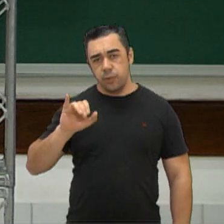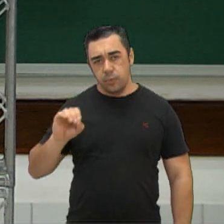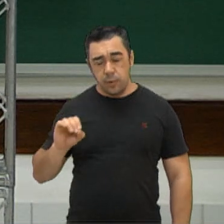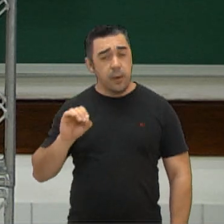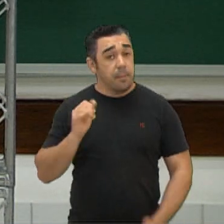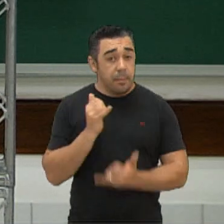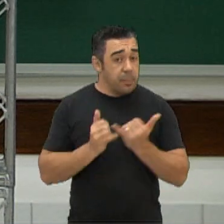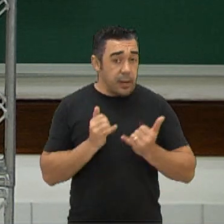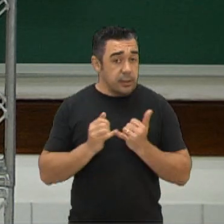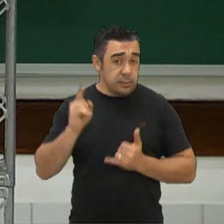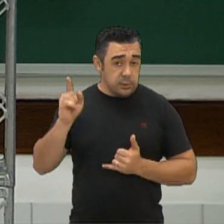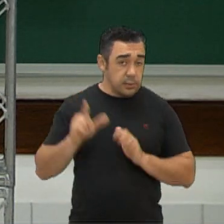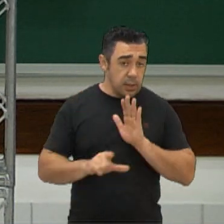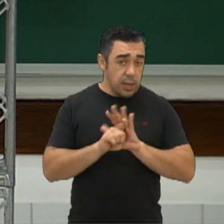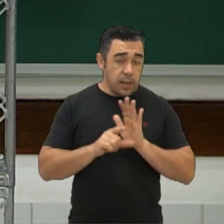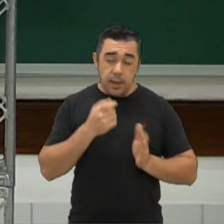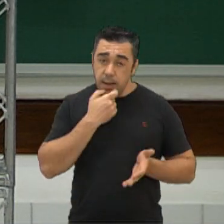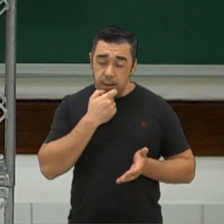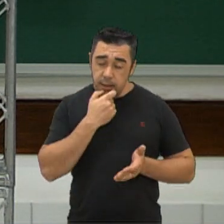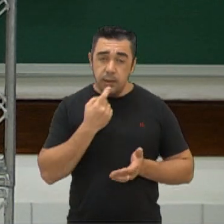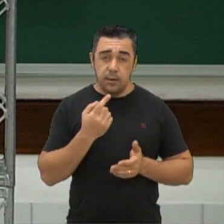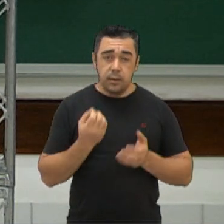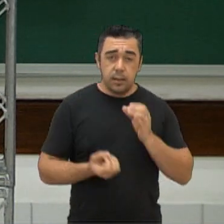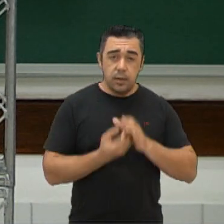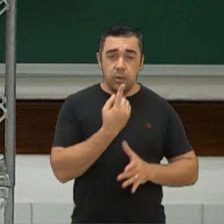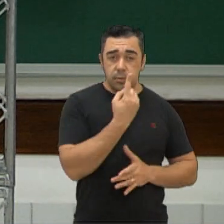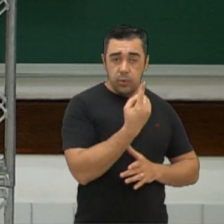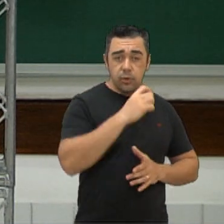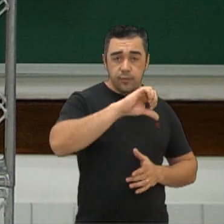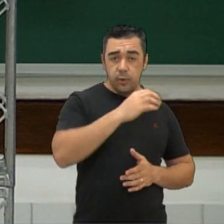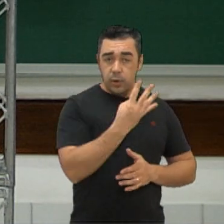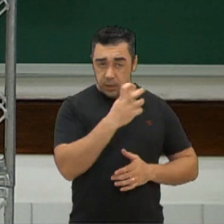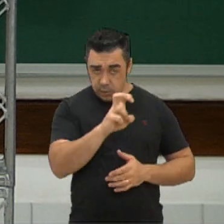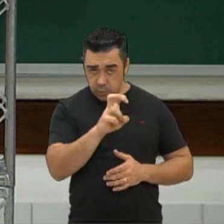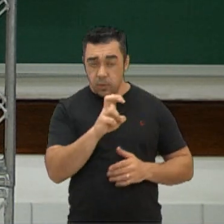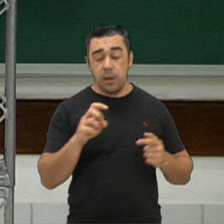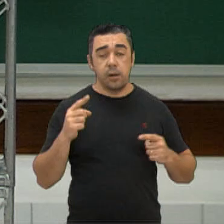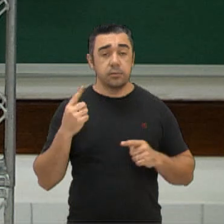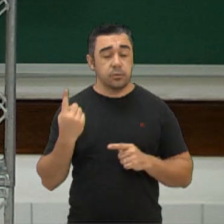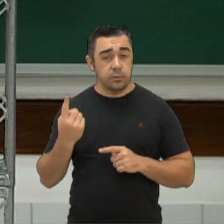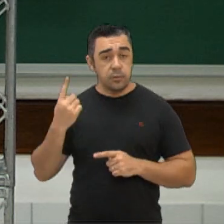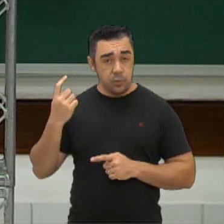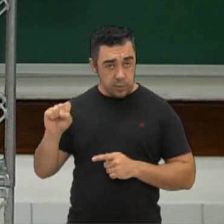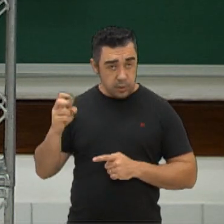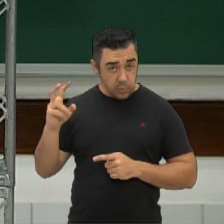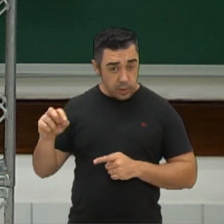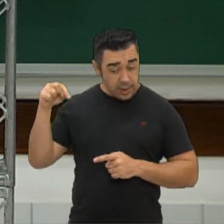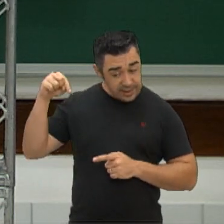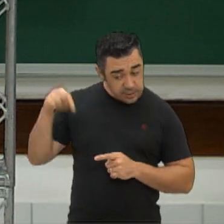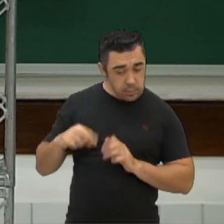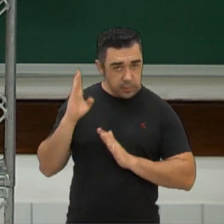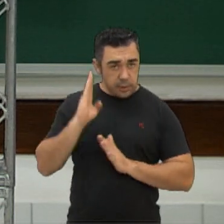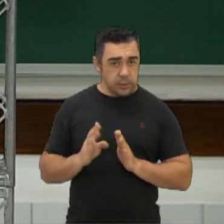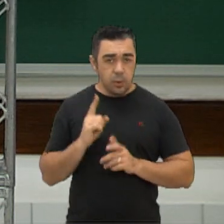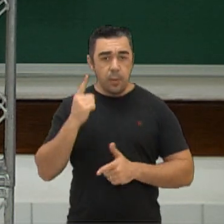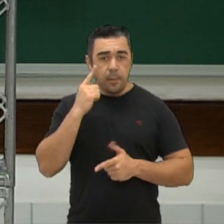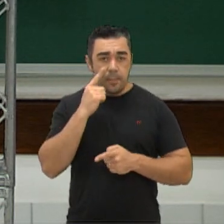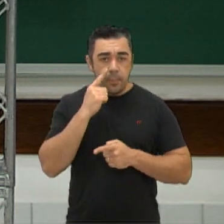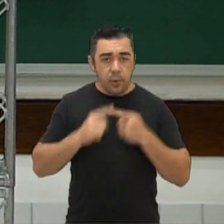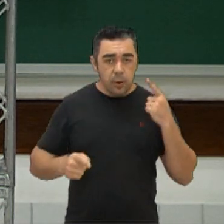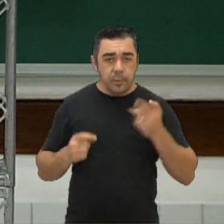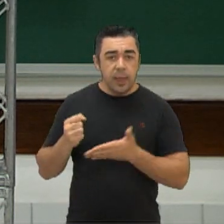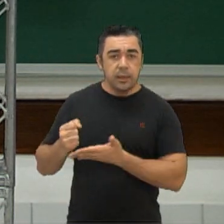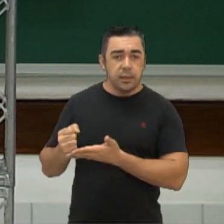que a Inglaterra havia feito em 1845. A Lei Eusébio de Queiroz, ela proibia o tráfico de escravos para o